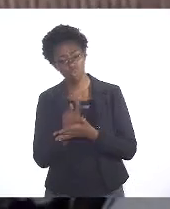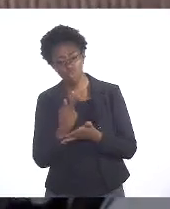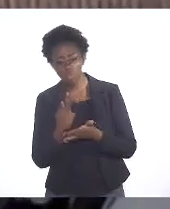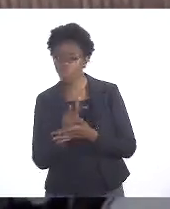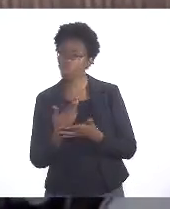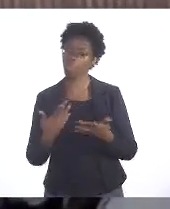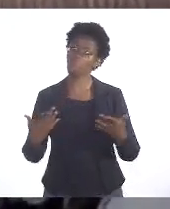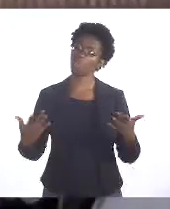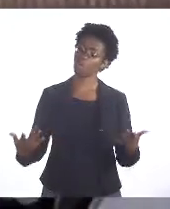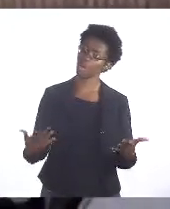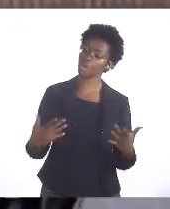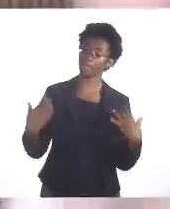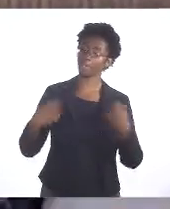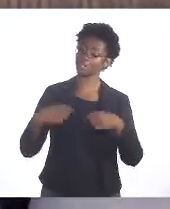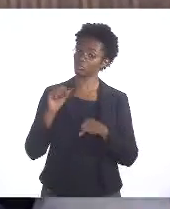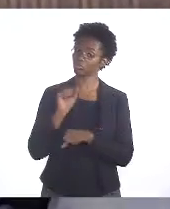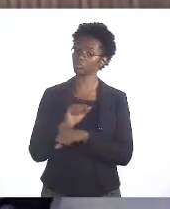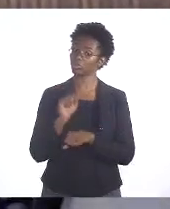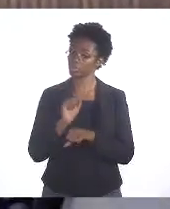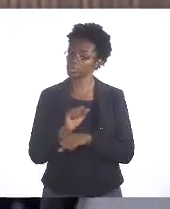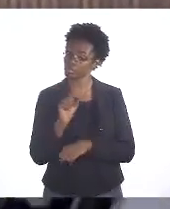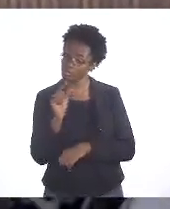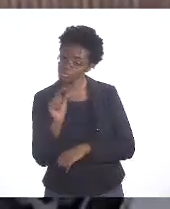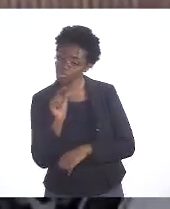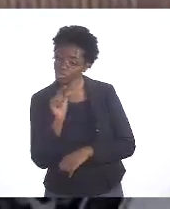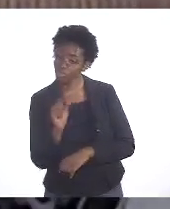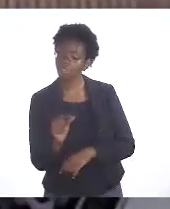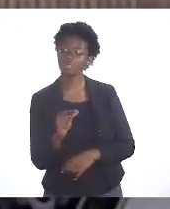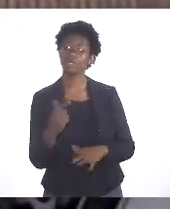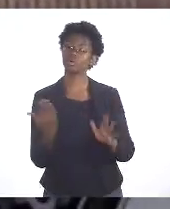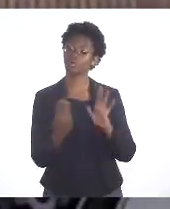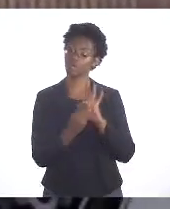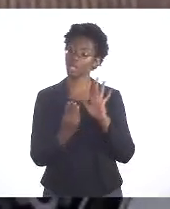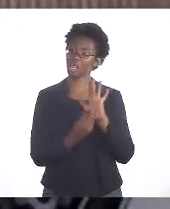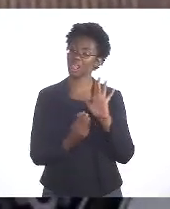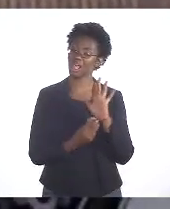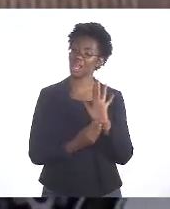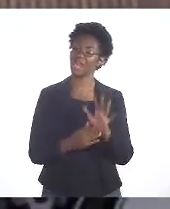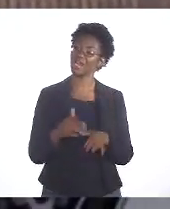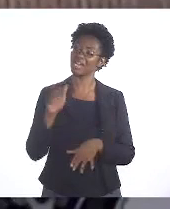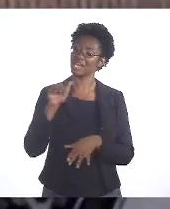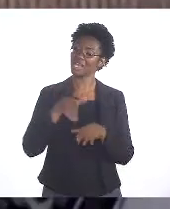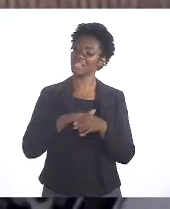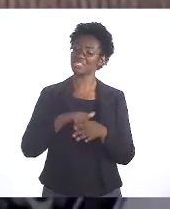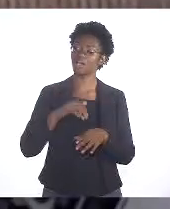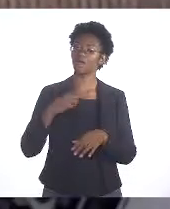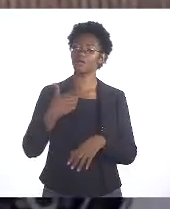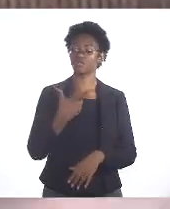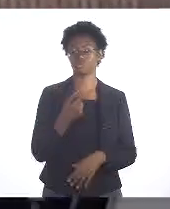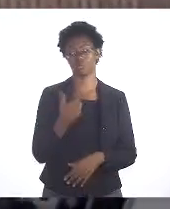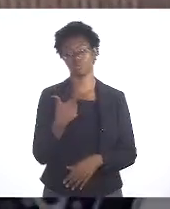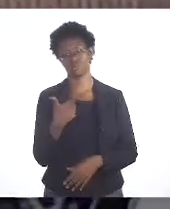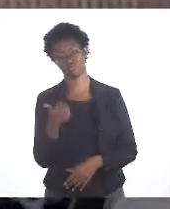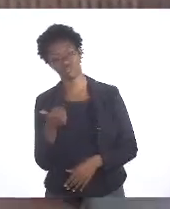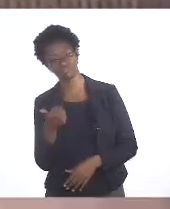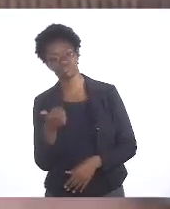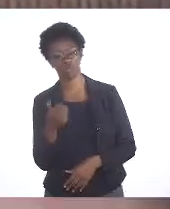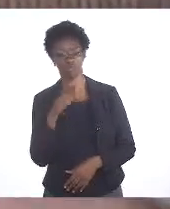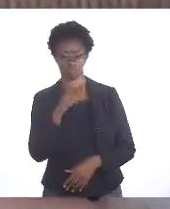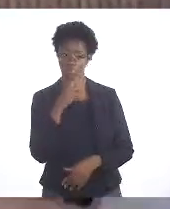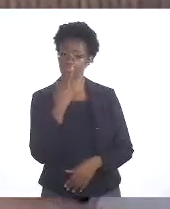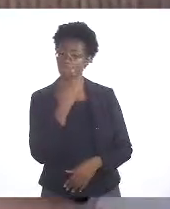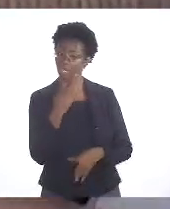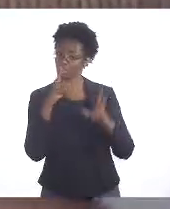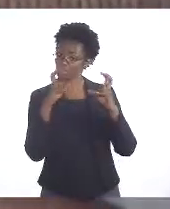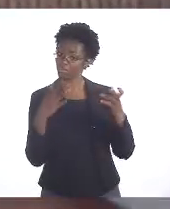não ter esperado um pouco mais e colocado as eleições, de fato, para o ano de 2021. O senhor falando